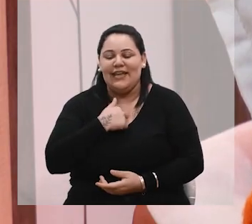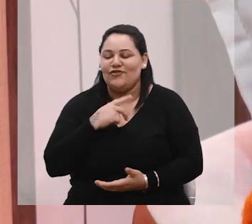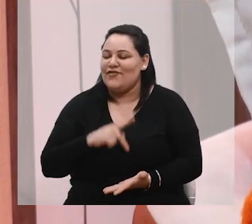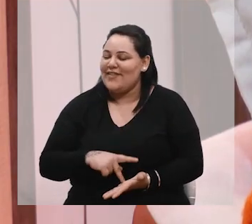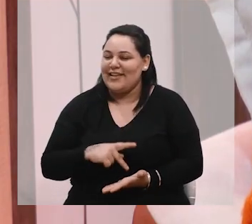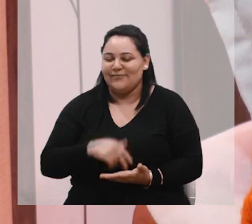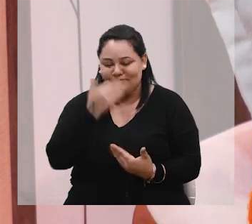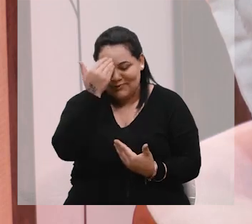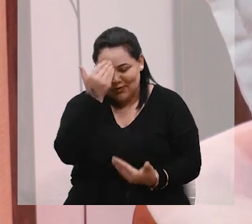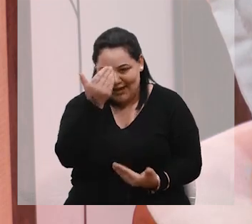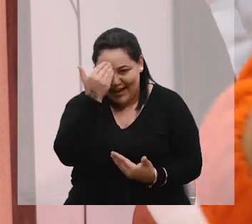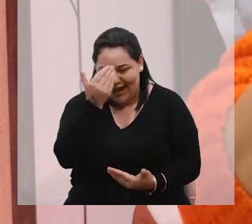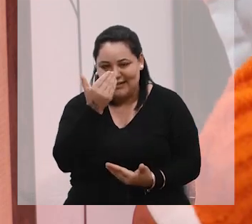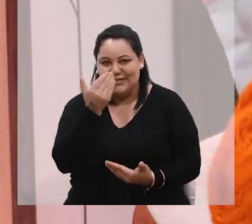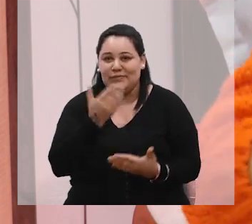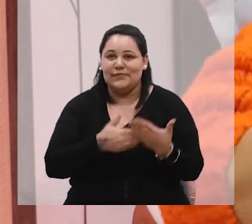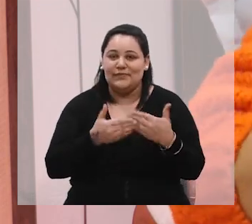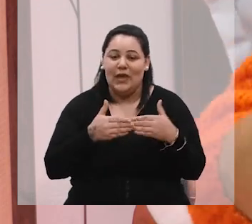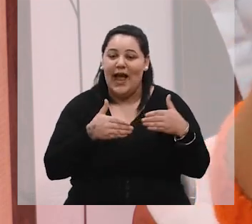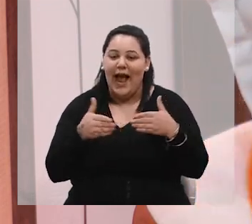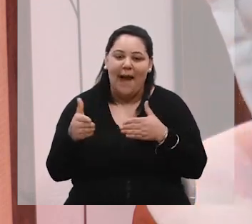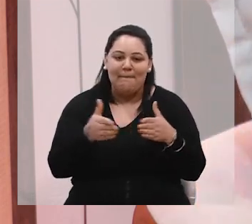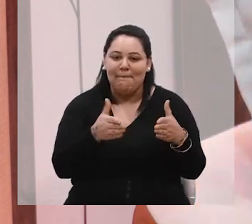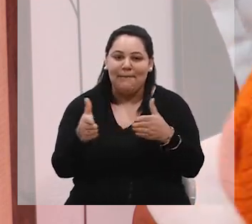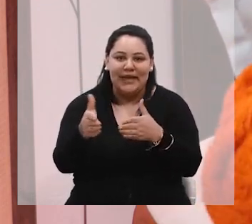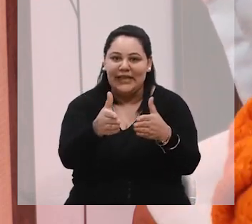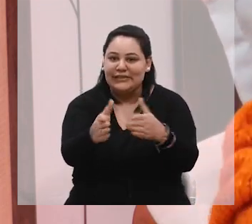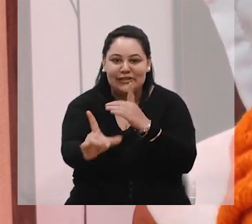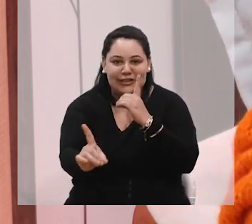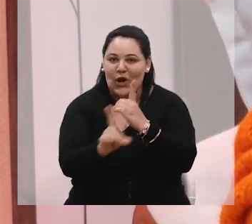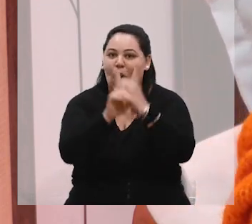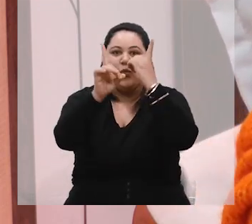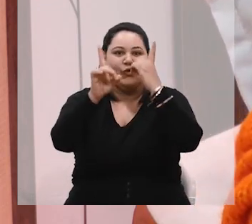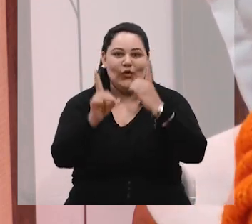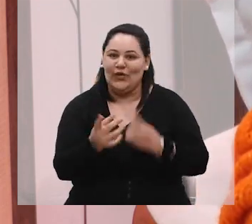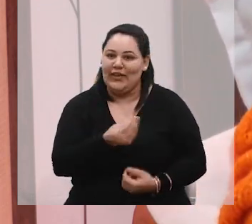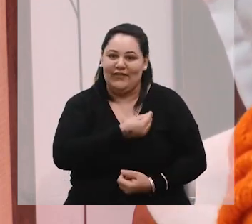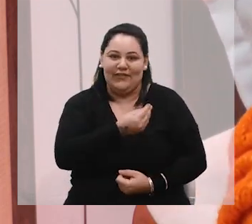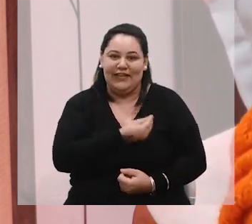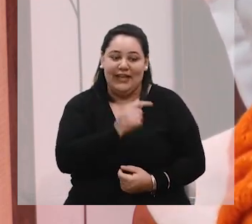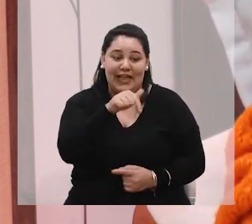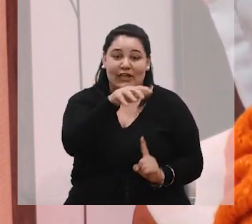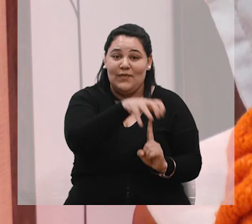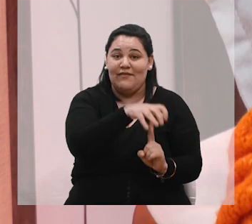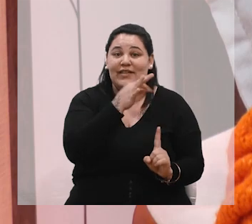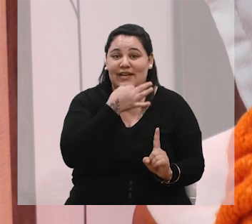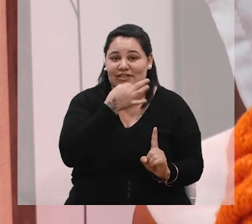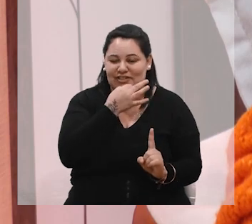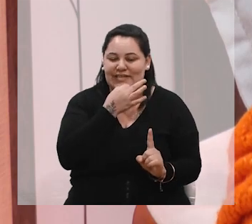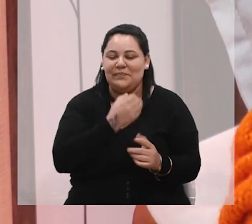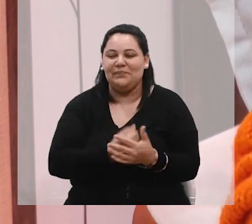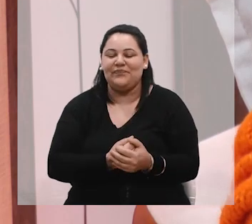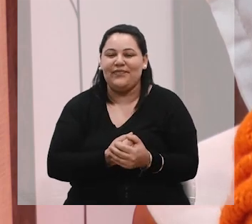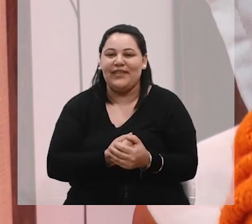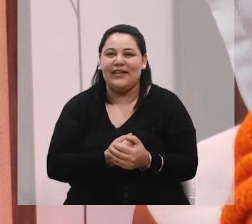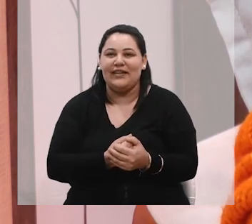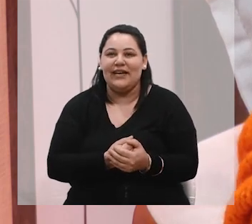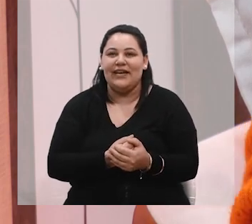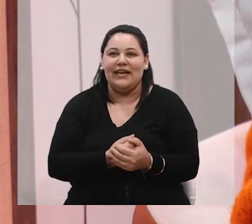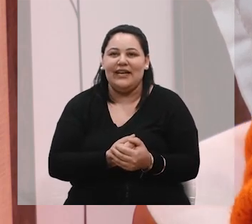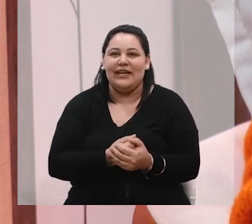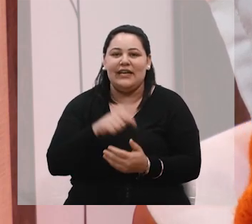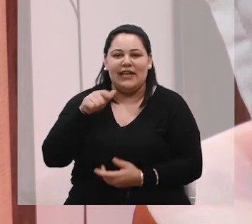assim, pelos nossos caminhos terem se cruzado em um determinado momento aqui numa Feira do Livro em Caxias do Sul, em